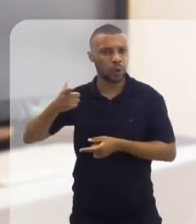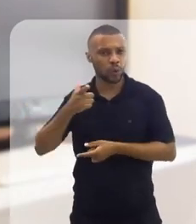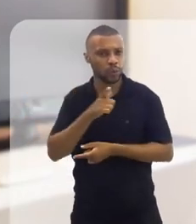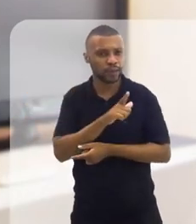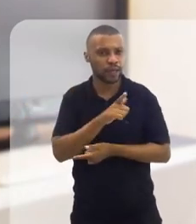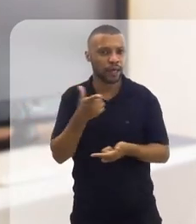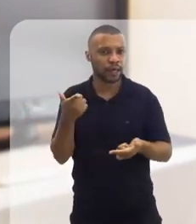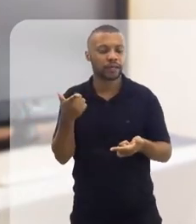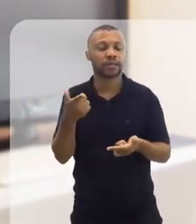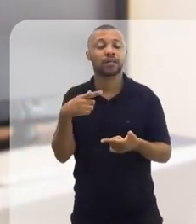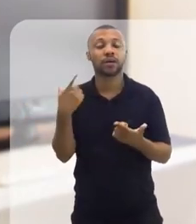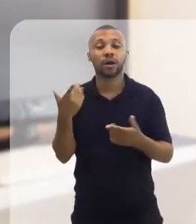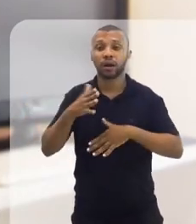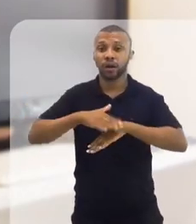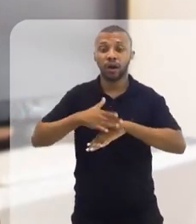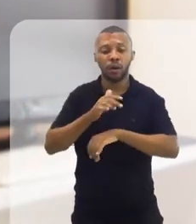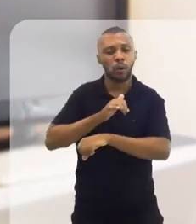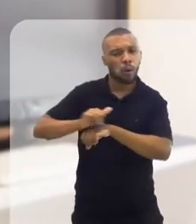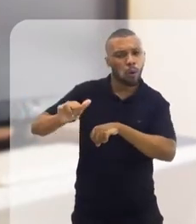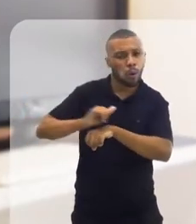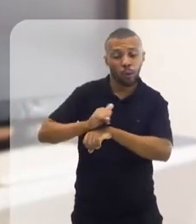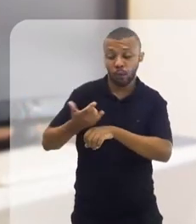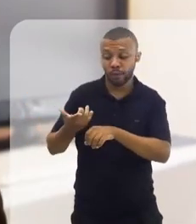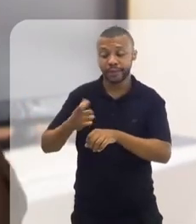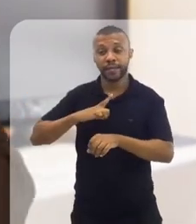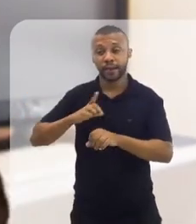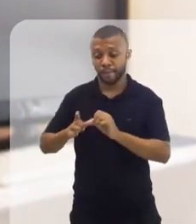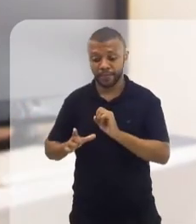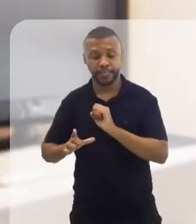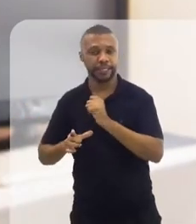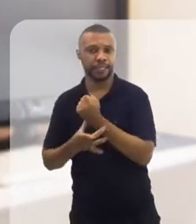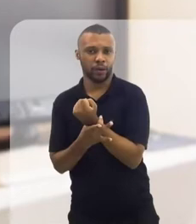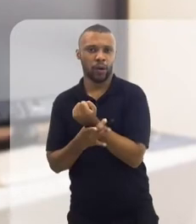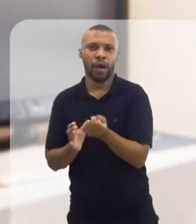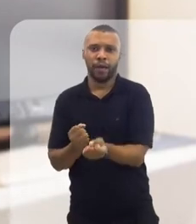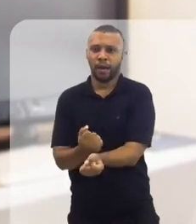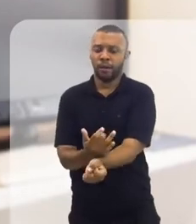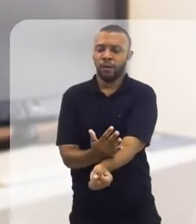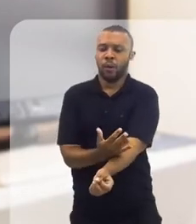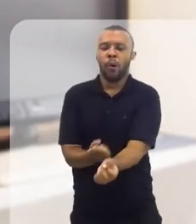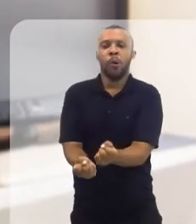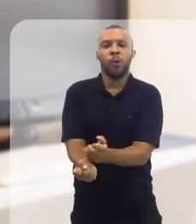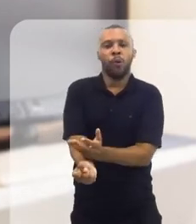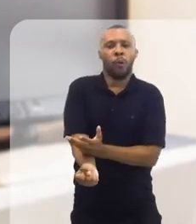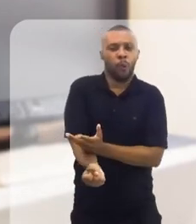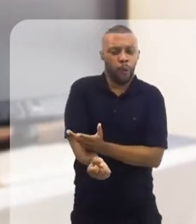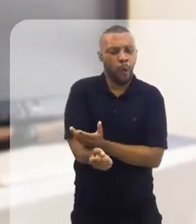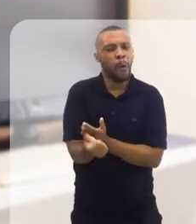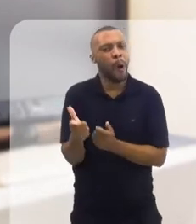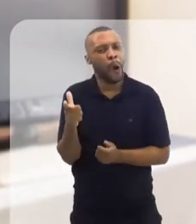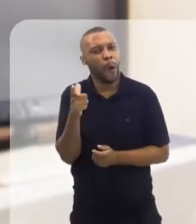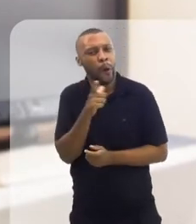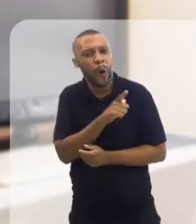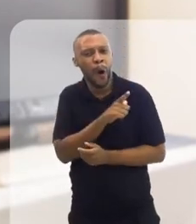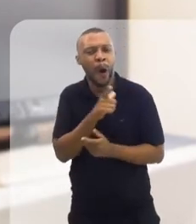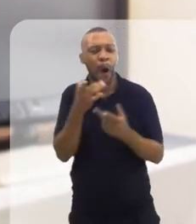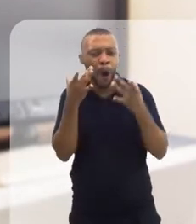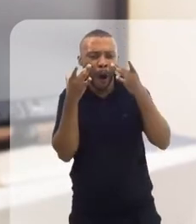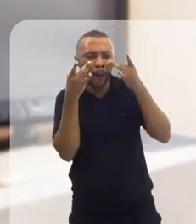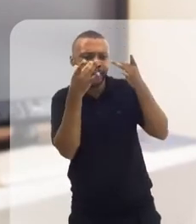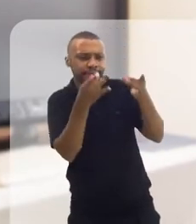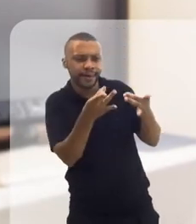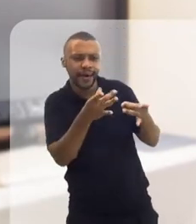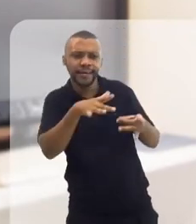falou é. Eu procuro uma estabilidade emocional, né, tá equilibrado emocionalmente para